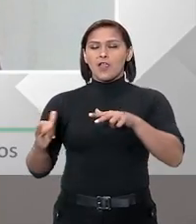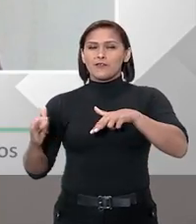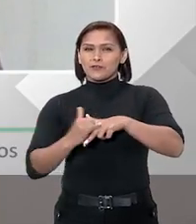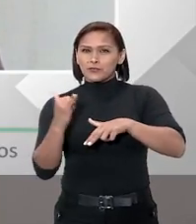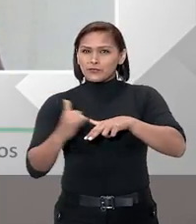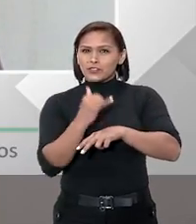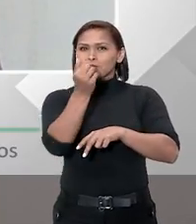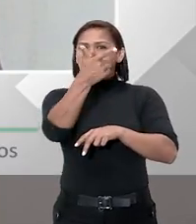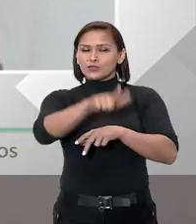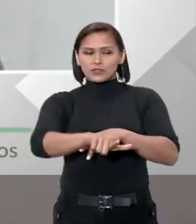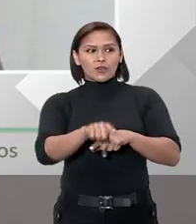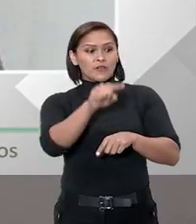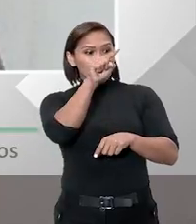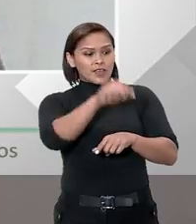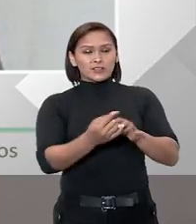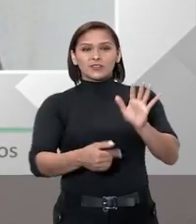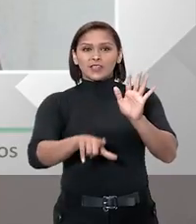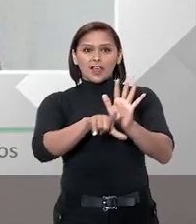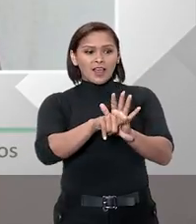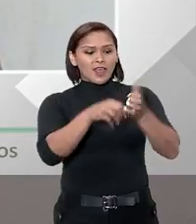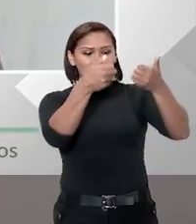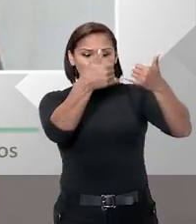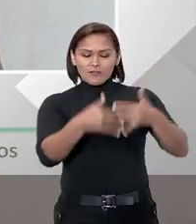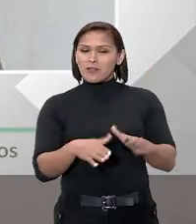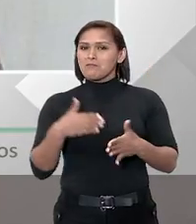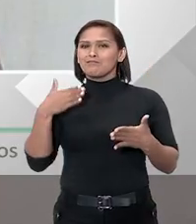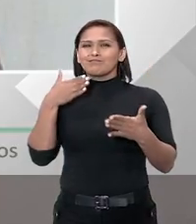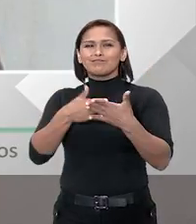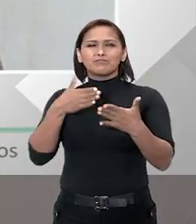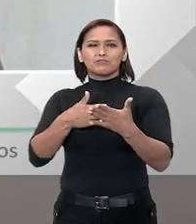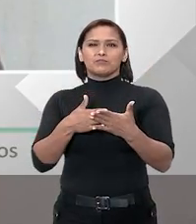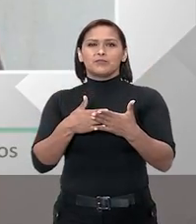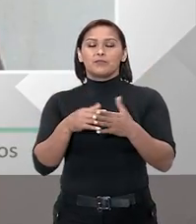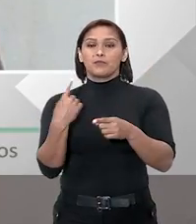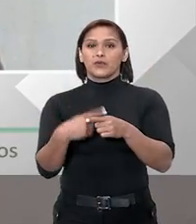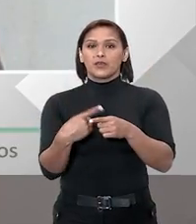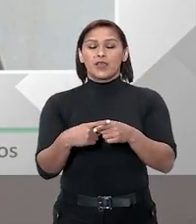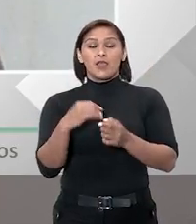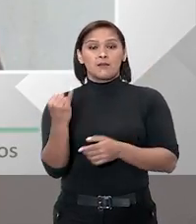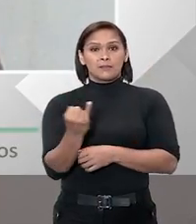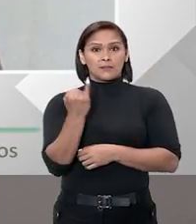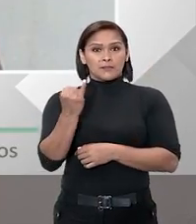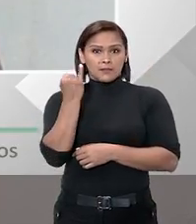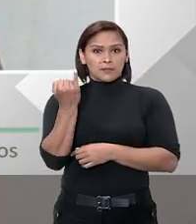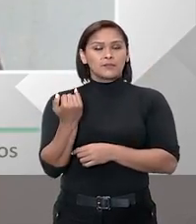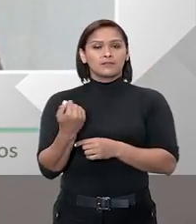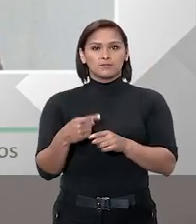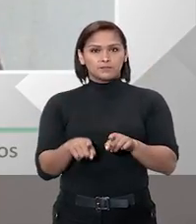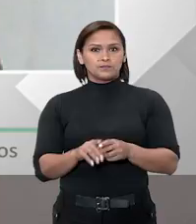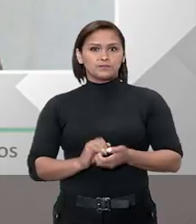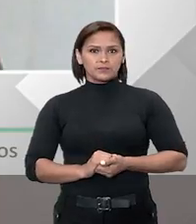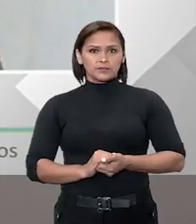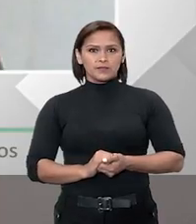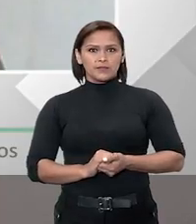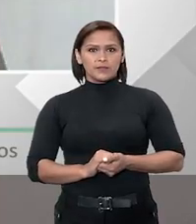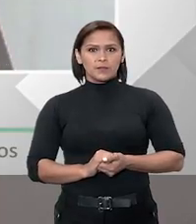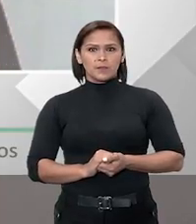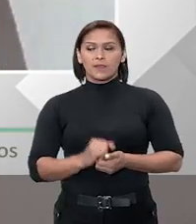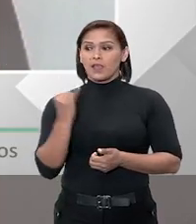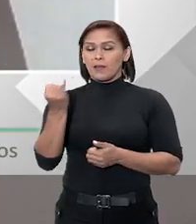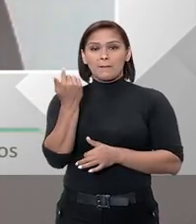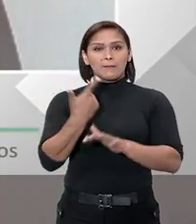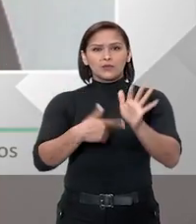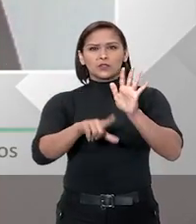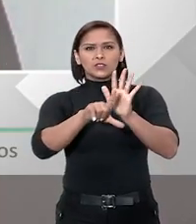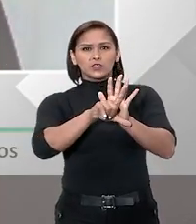revitimização, é justamente isso que a lei veio para combater, né? Então é importante que